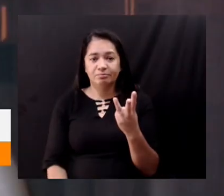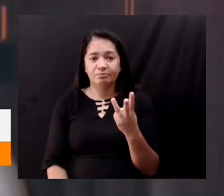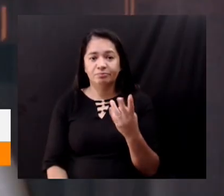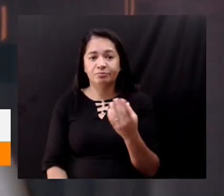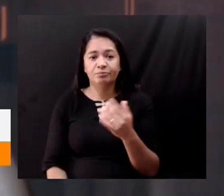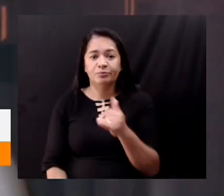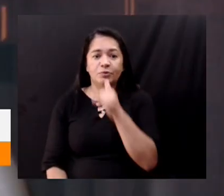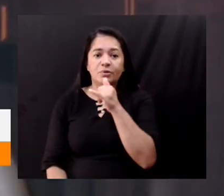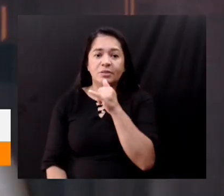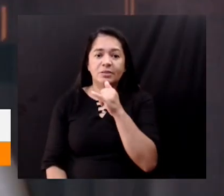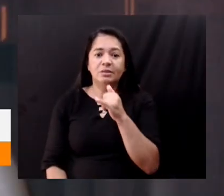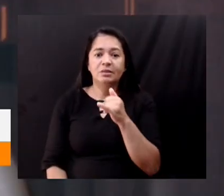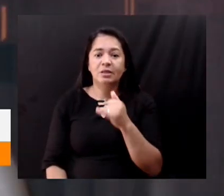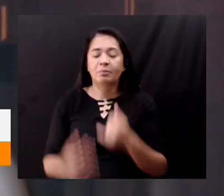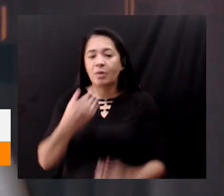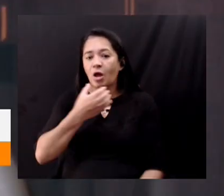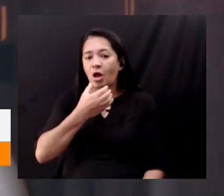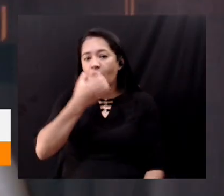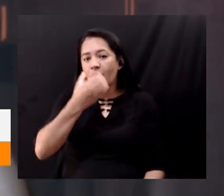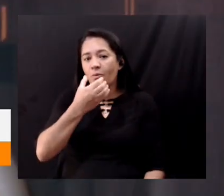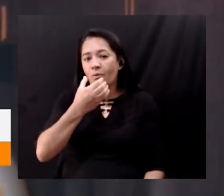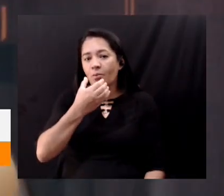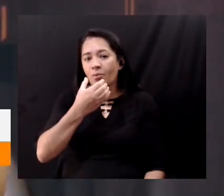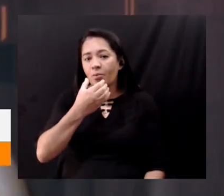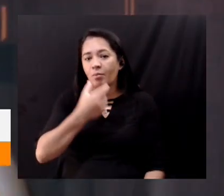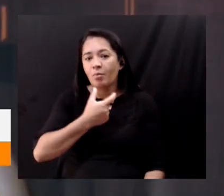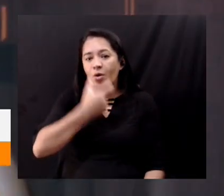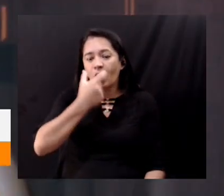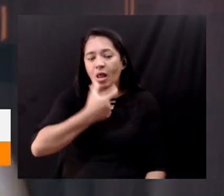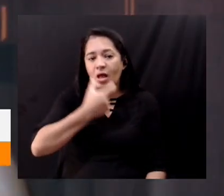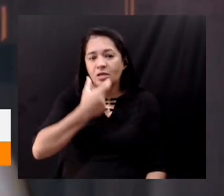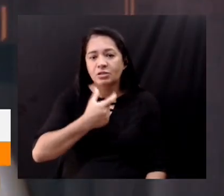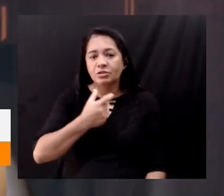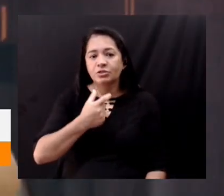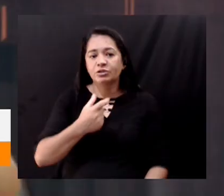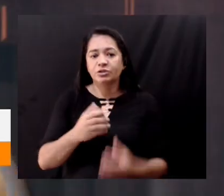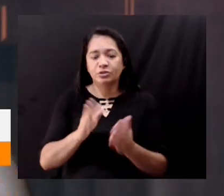bolacha recheada, por exemplo, um Uhum. ultraprocessado, e a gente comparar isso com as